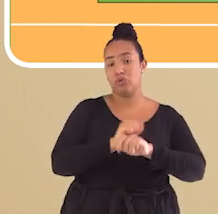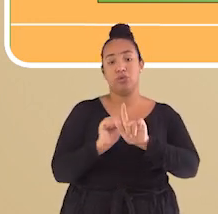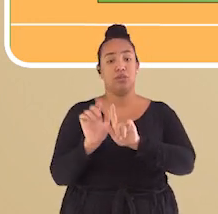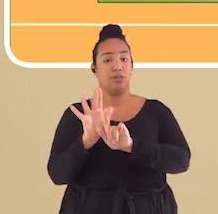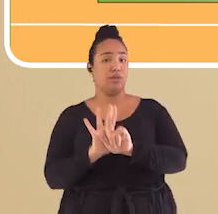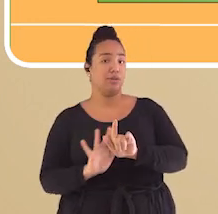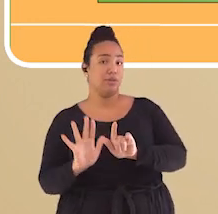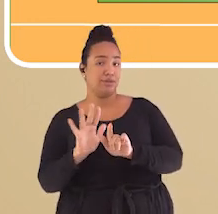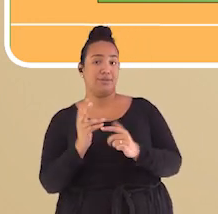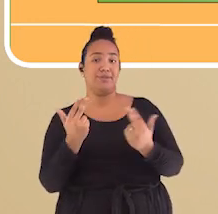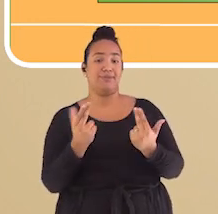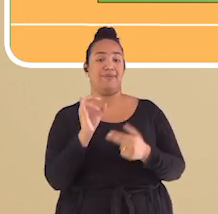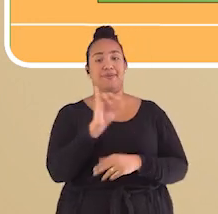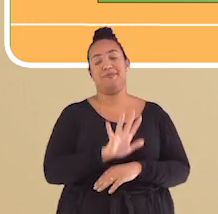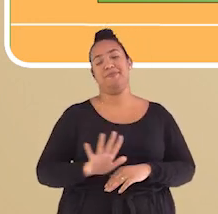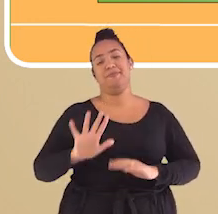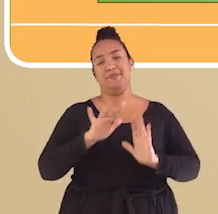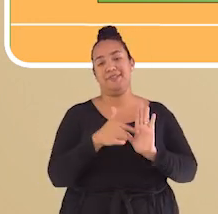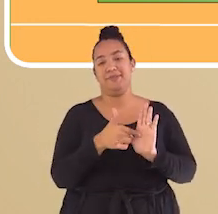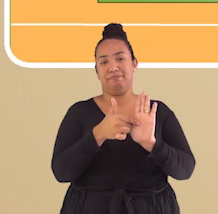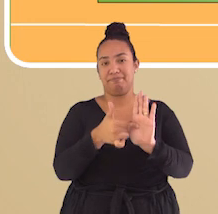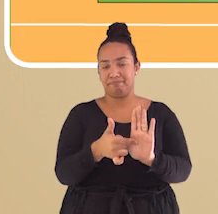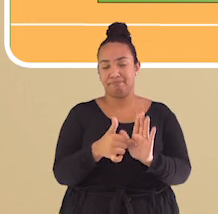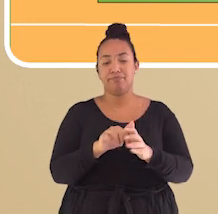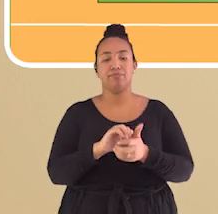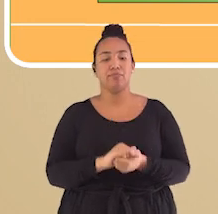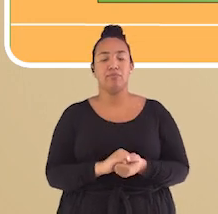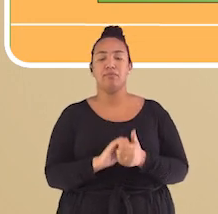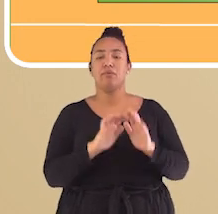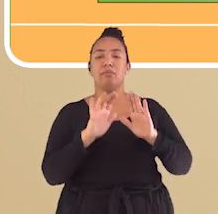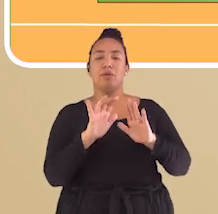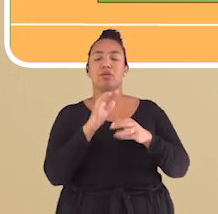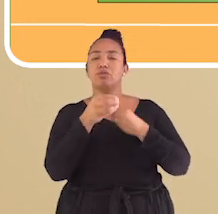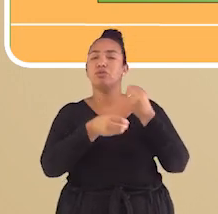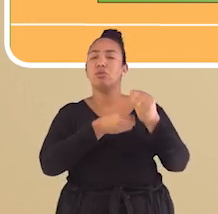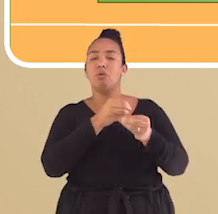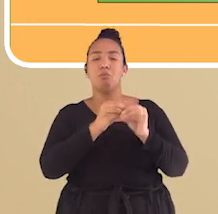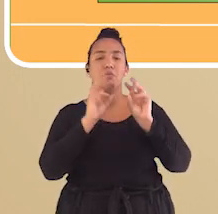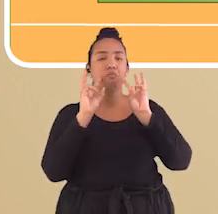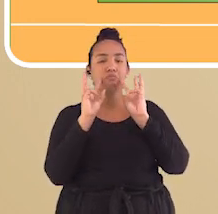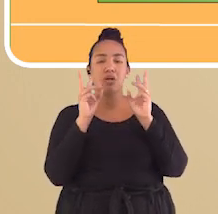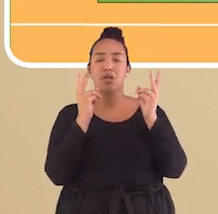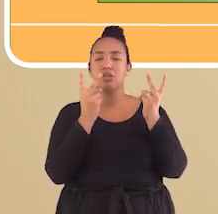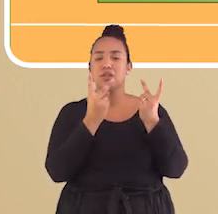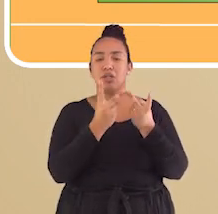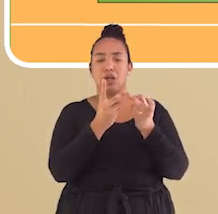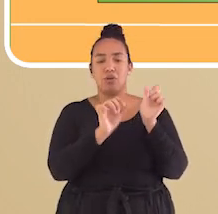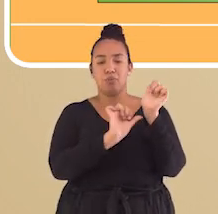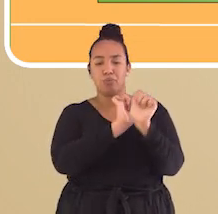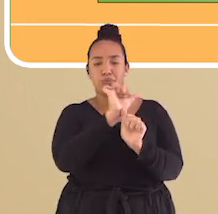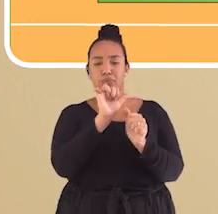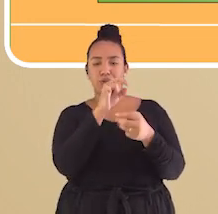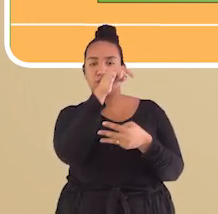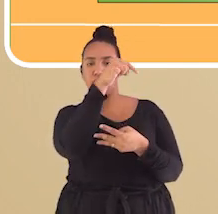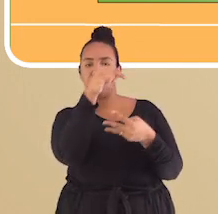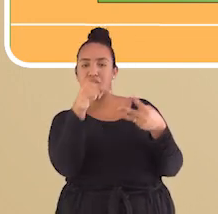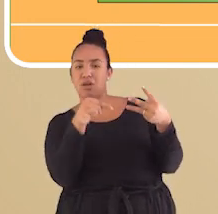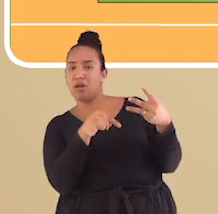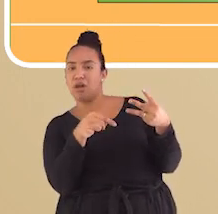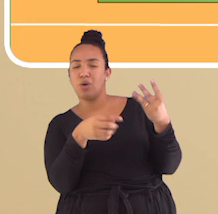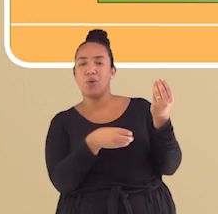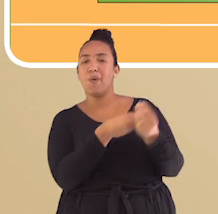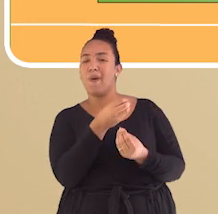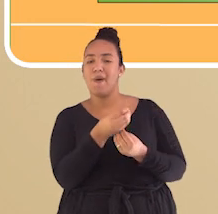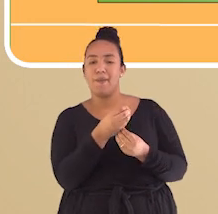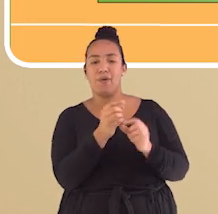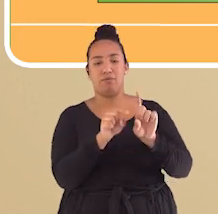gasoso, como vocês podem ver aí na imagem. E o principal fator que faz a matéria alternar entre os 3 estados é a mudança